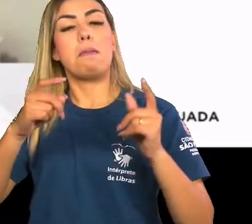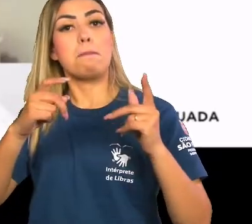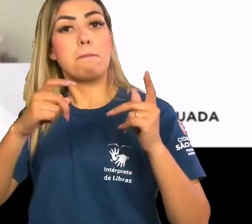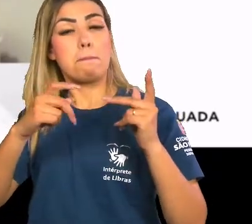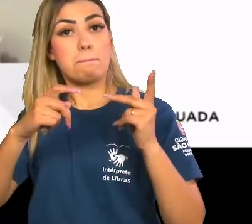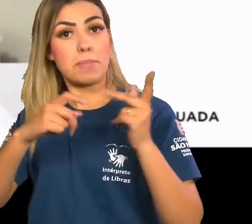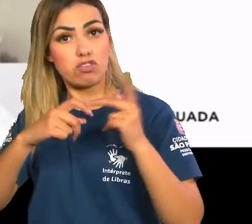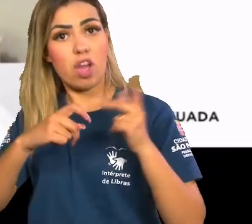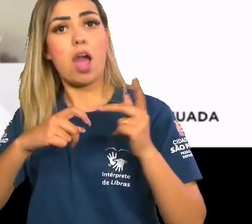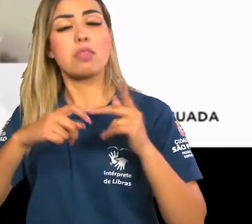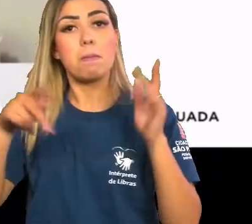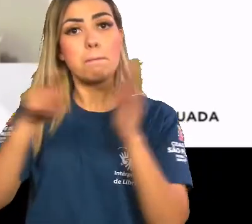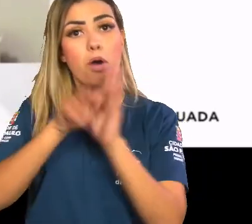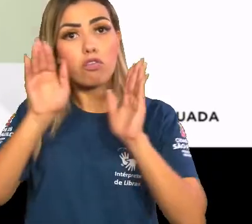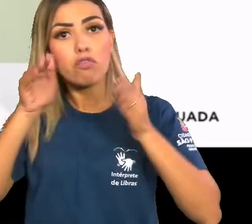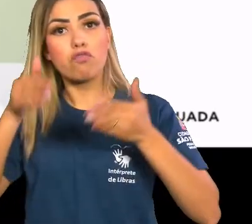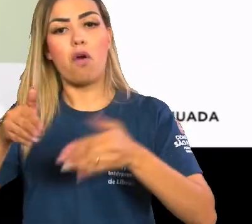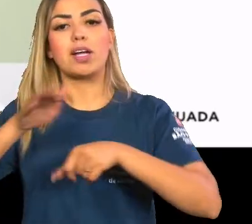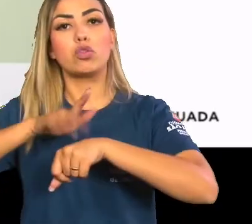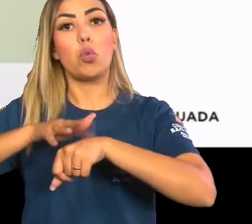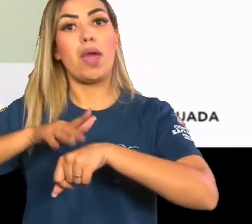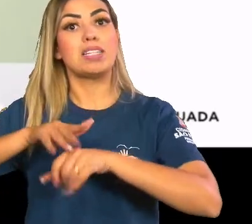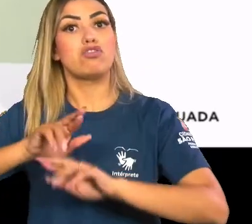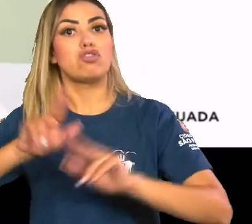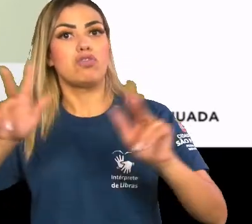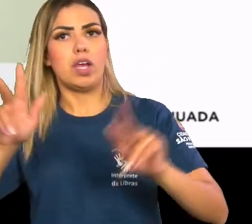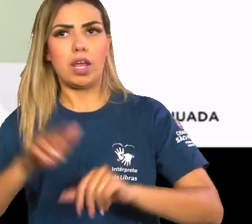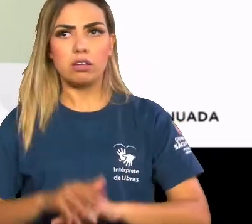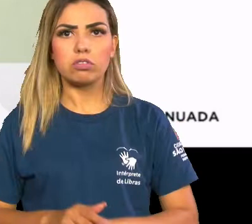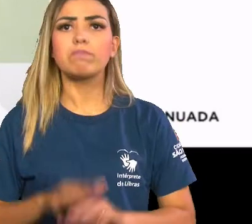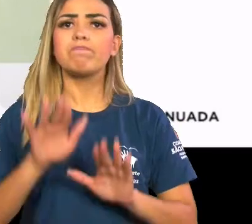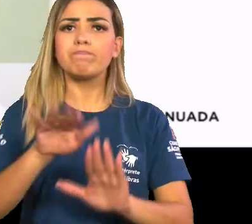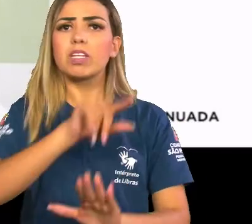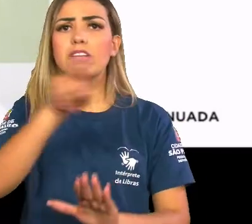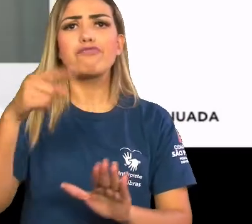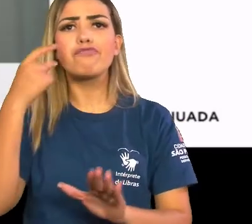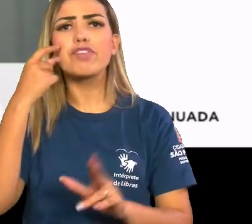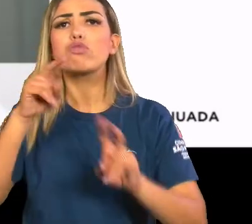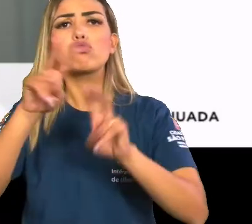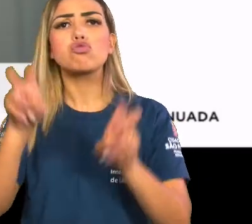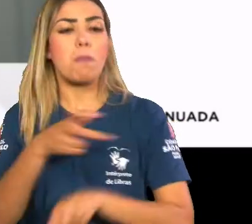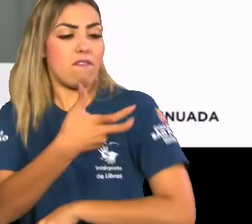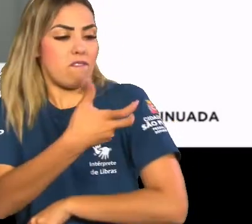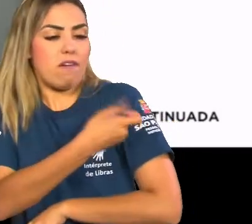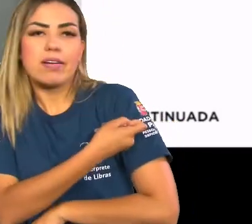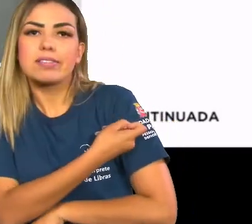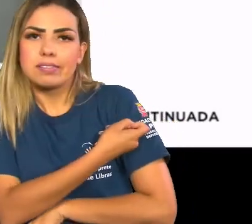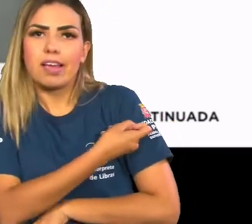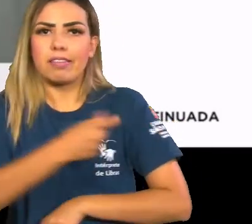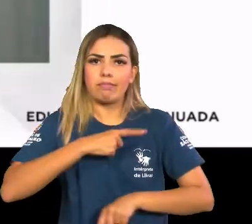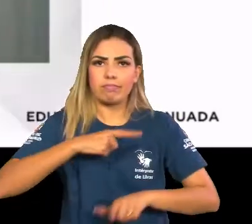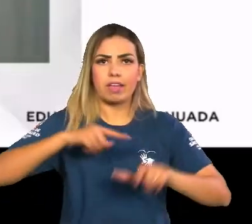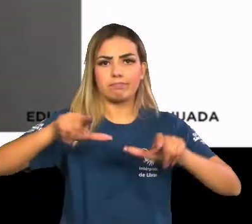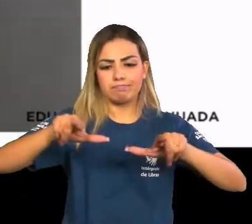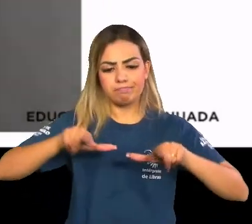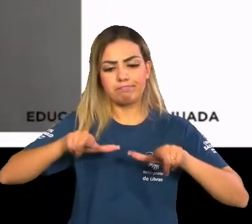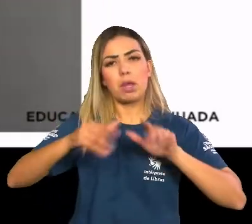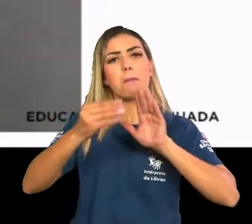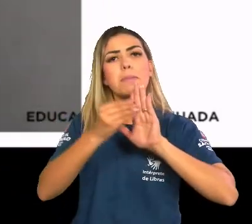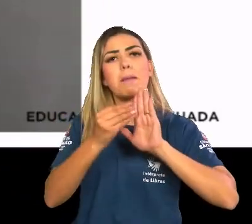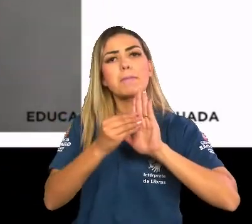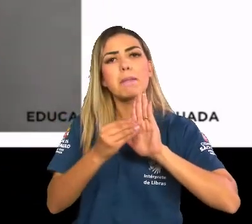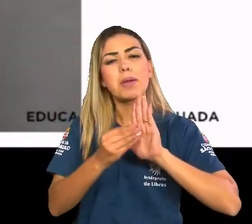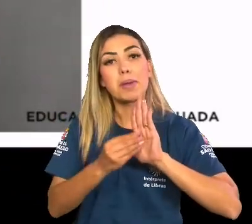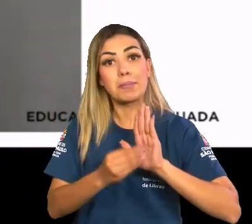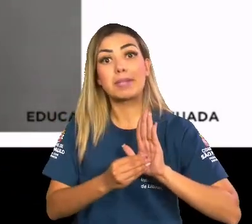vez, especialistas refletiram sobre as carteiras de vacinações do país, as especificidades das doenças raras e ainda